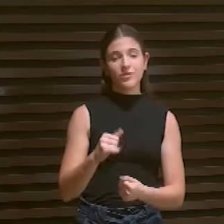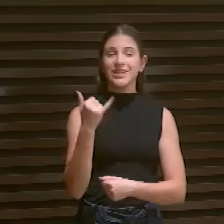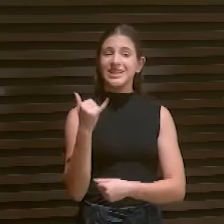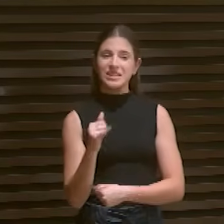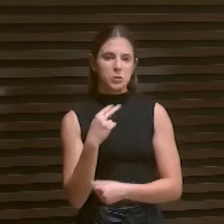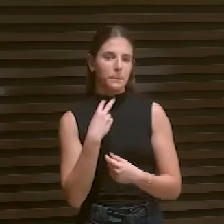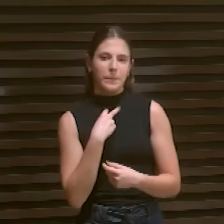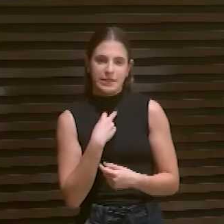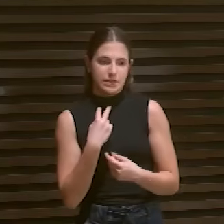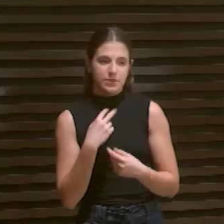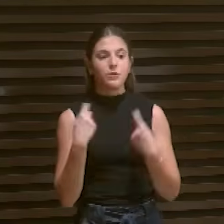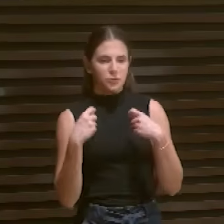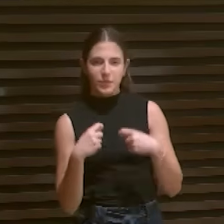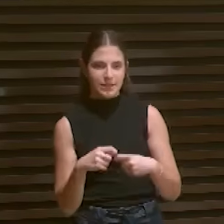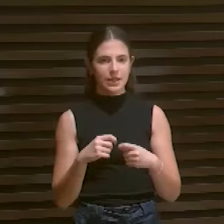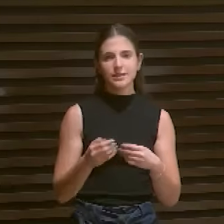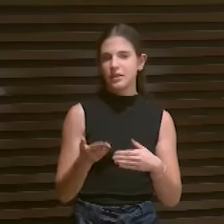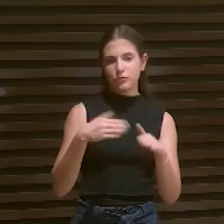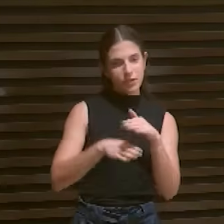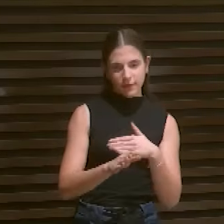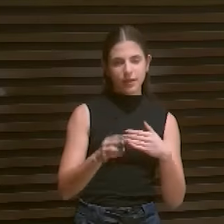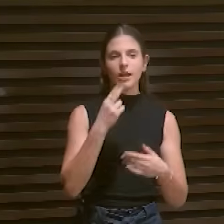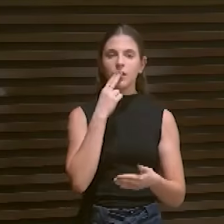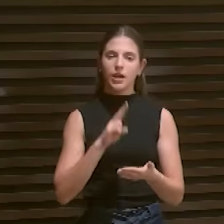ele não tinha dito isso, ele não tinha escrito isto.